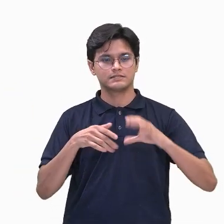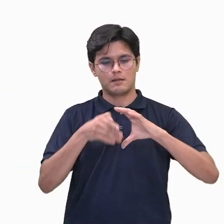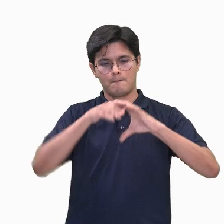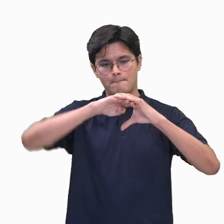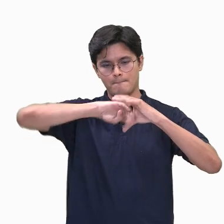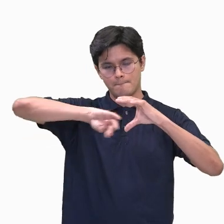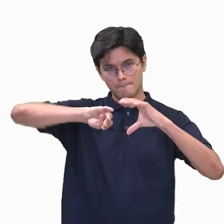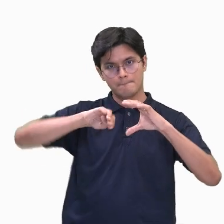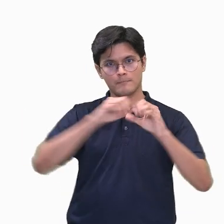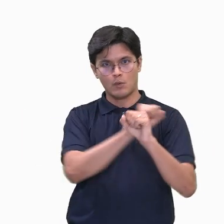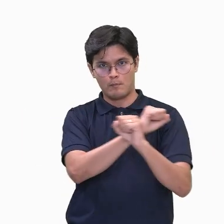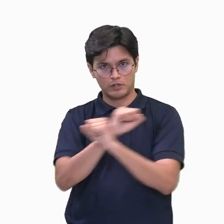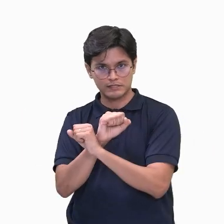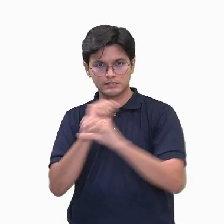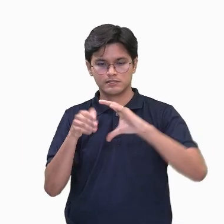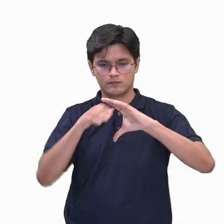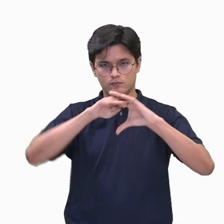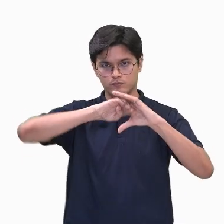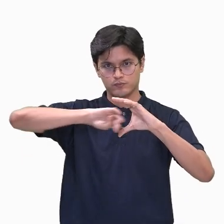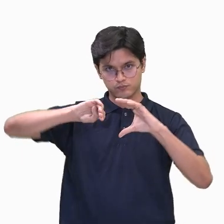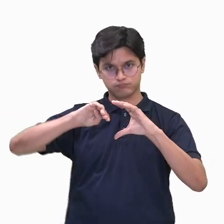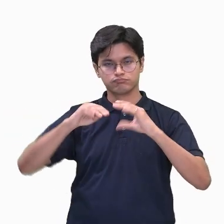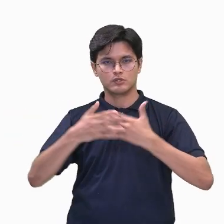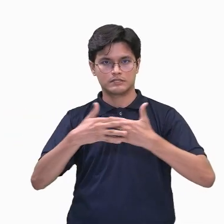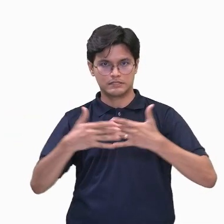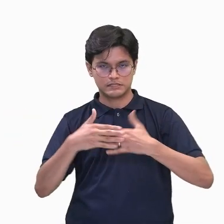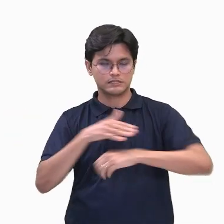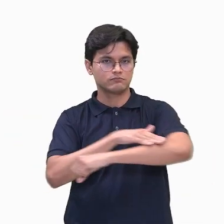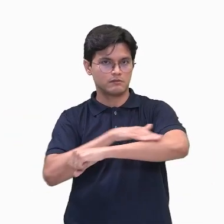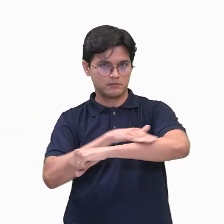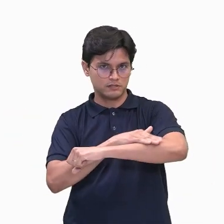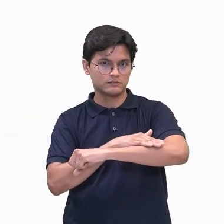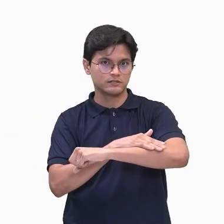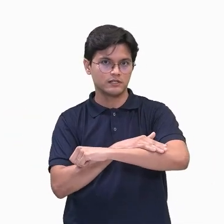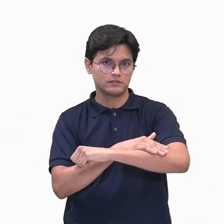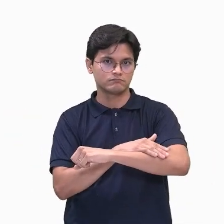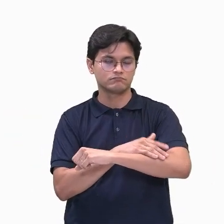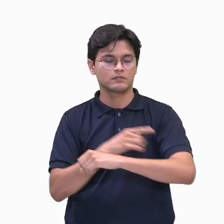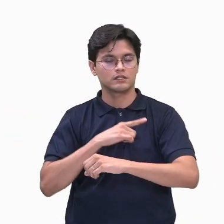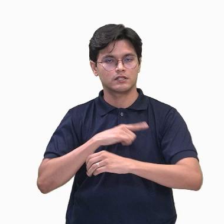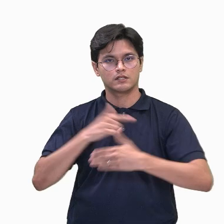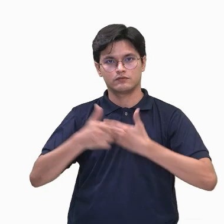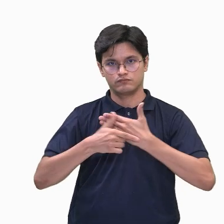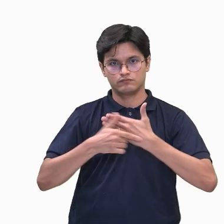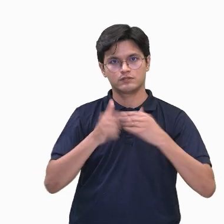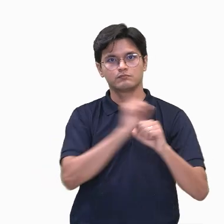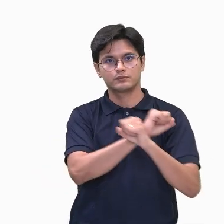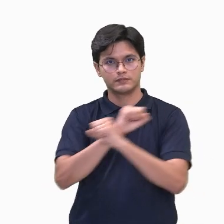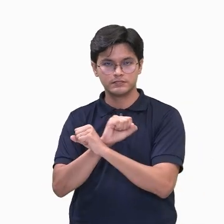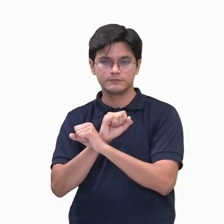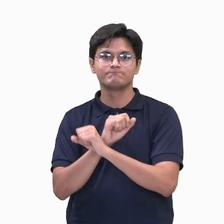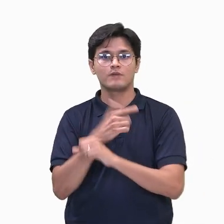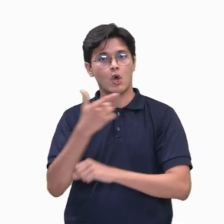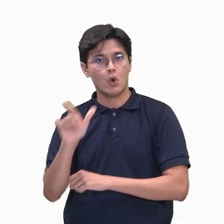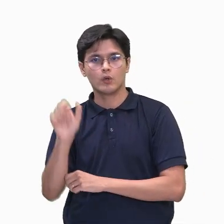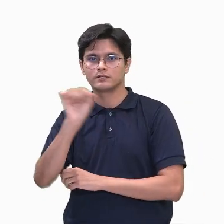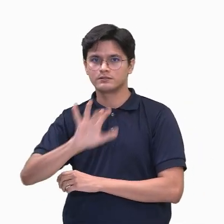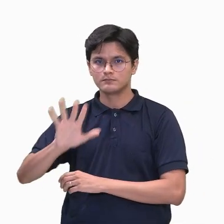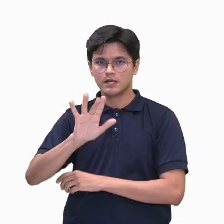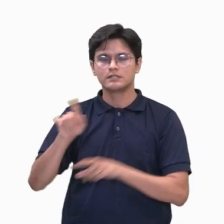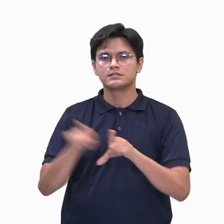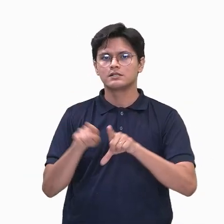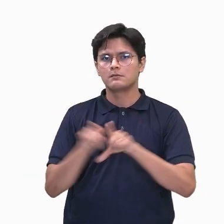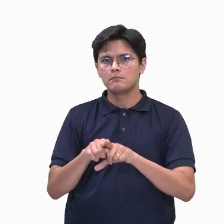proteção. E aí o tecido epitelial vai fornecer. E o exemplo é como a gente viu justamente da urina. Na outra imagem, você observa